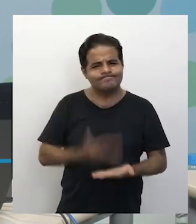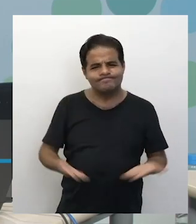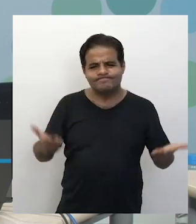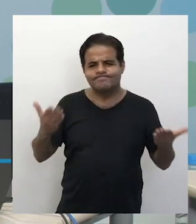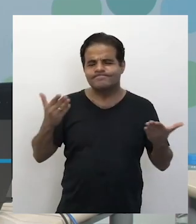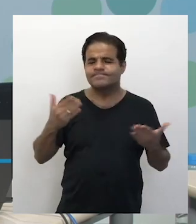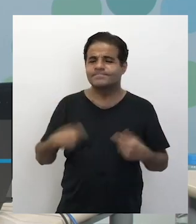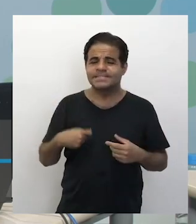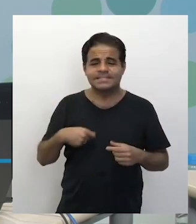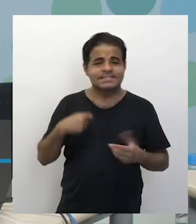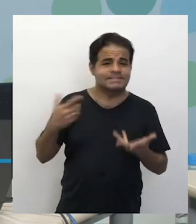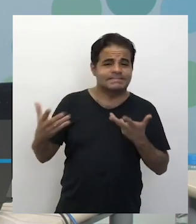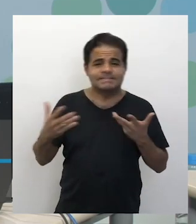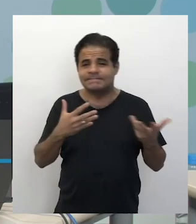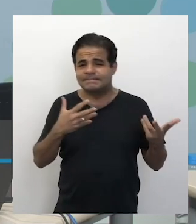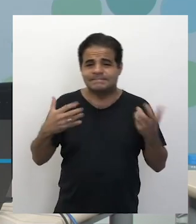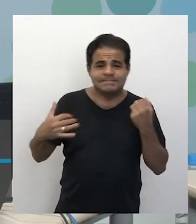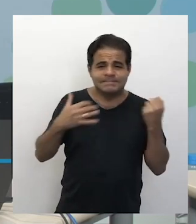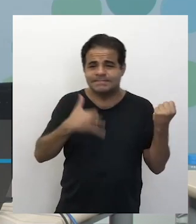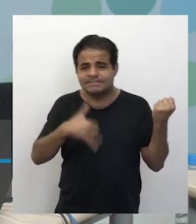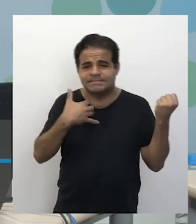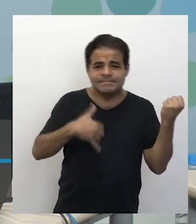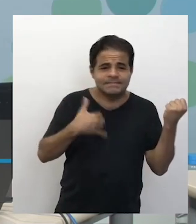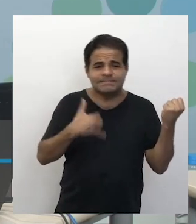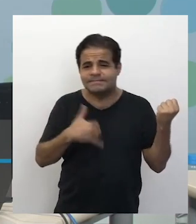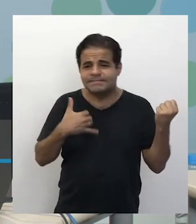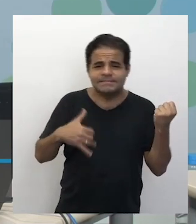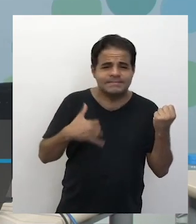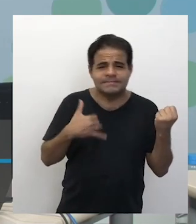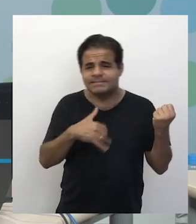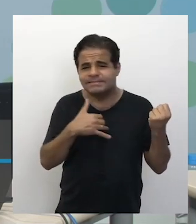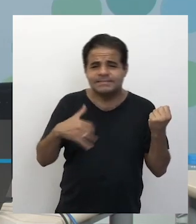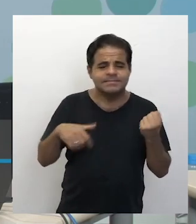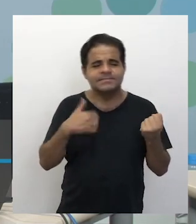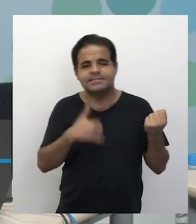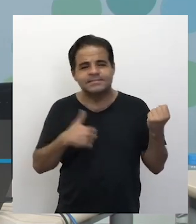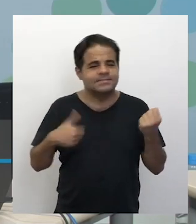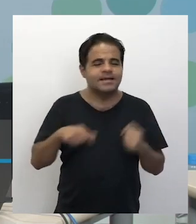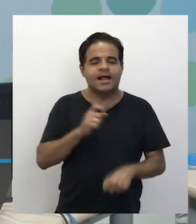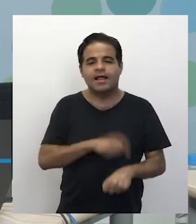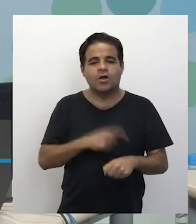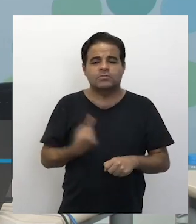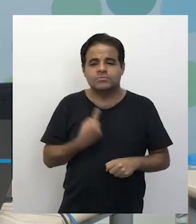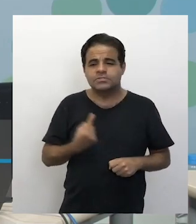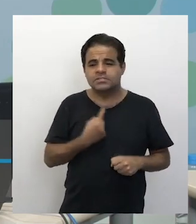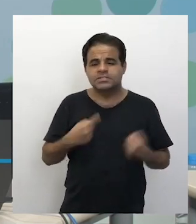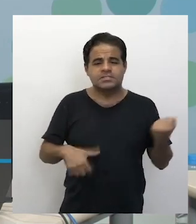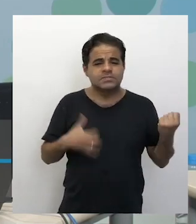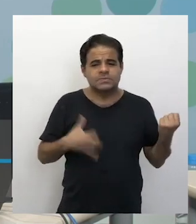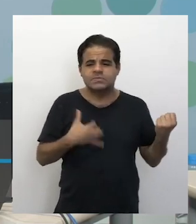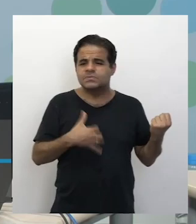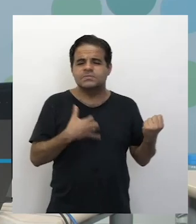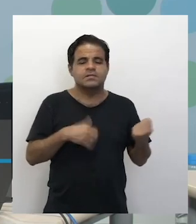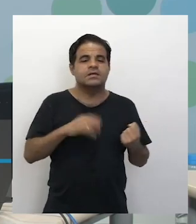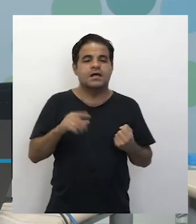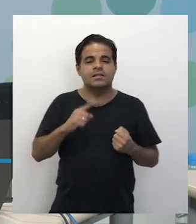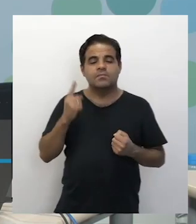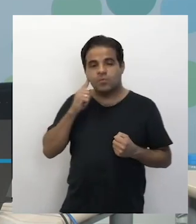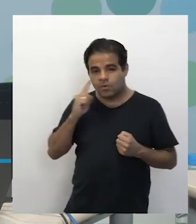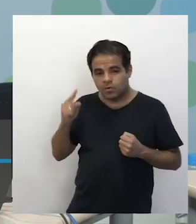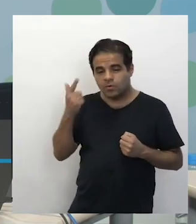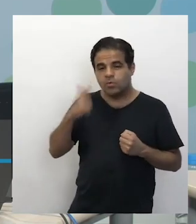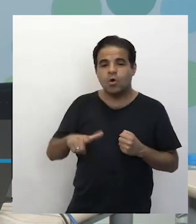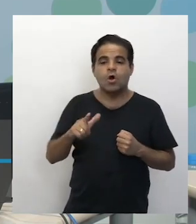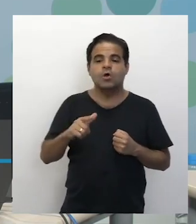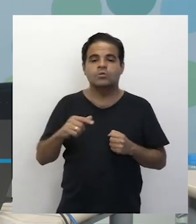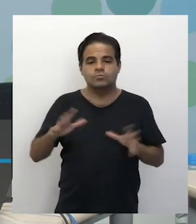tive que improvisar. Daí eu improvisei lá no solo, e aí depois o baixista da banda veio